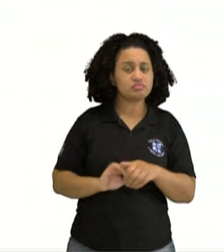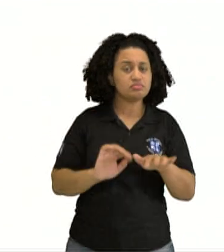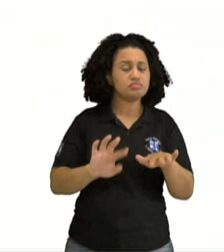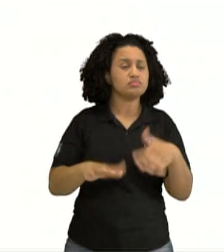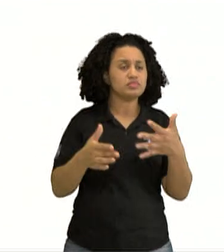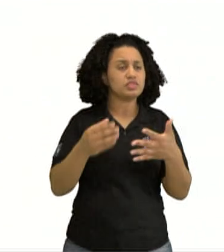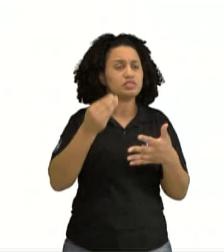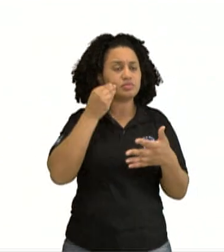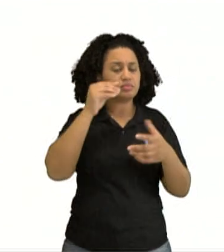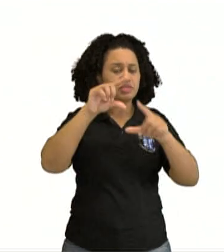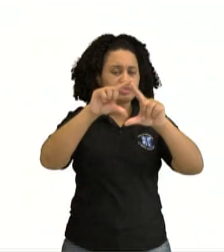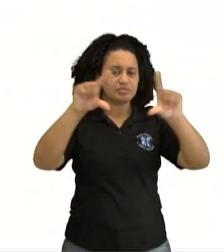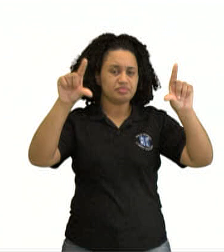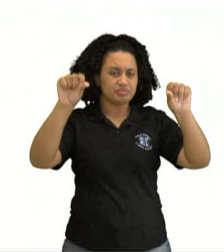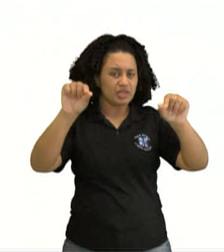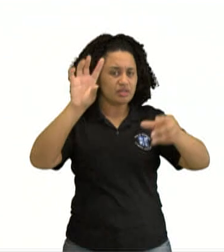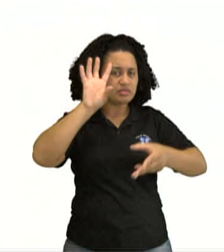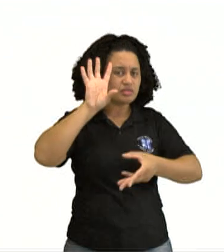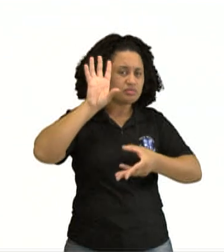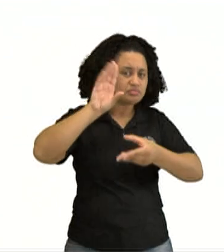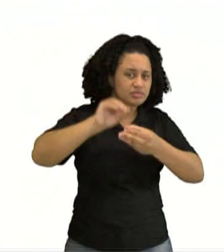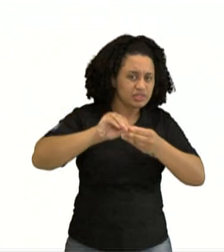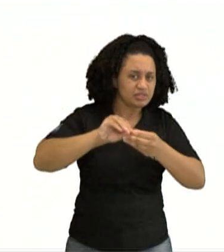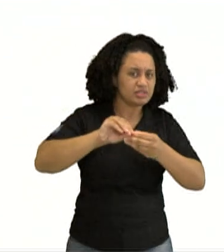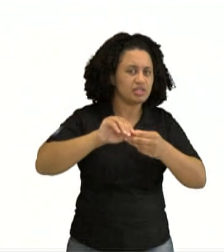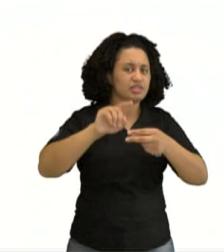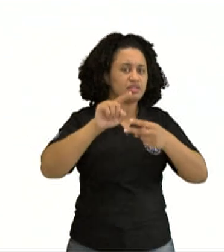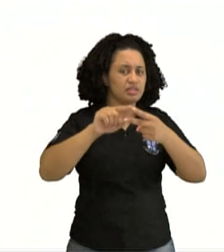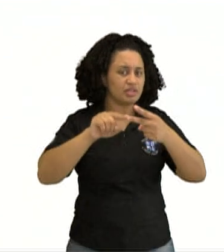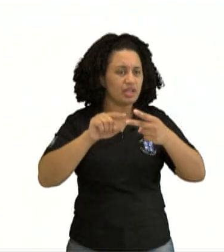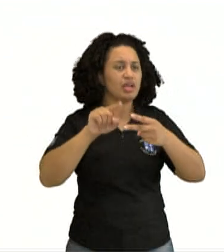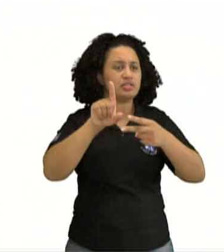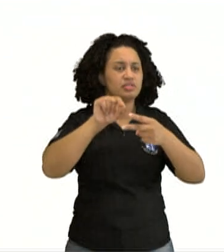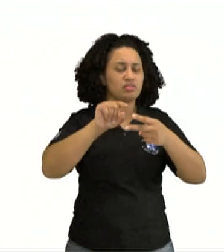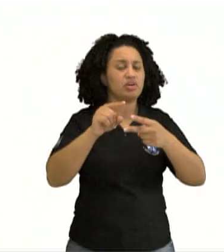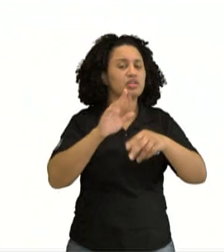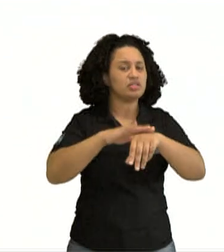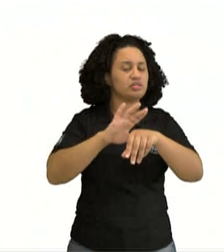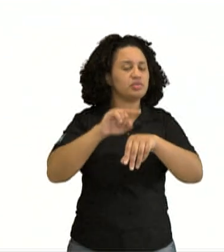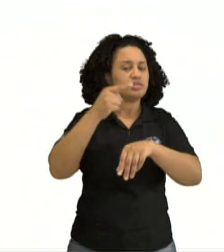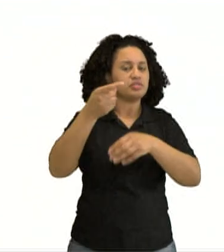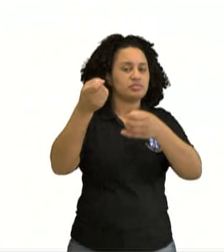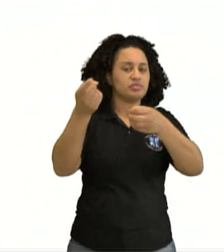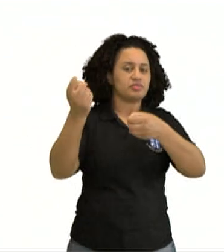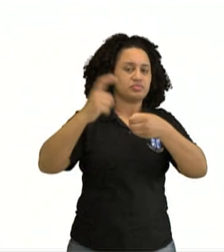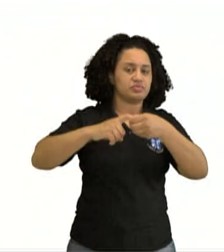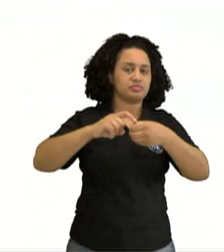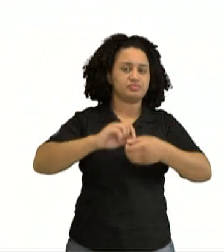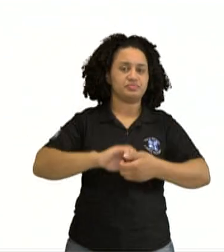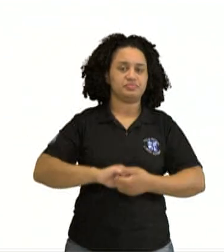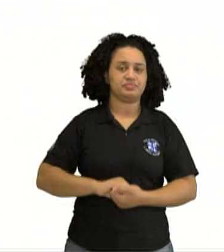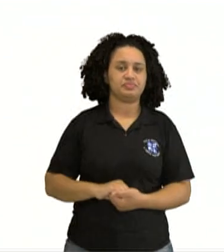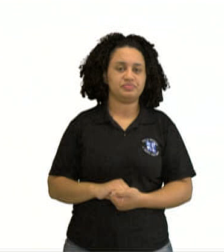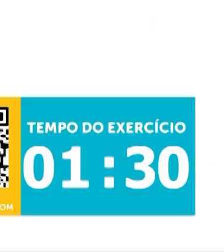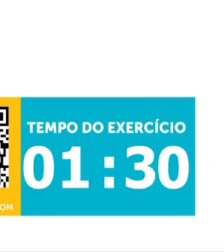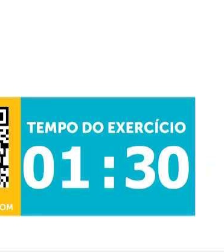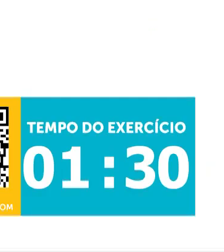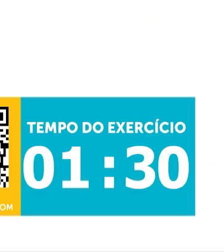tentem interpretar esse texto aí. Um tempinho para vocês, a gente já conversa sobre isso. Até mais.